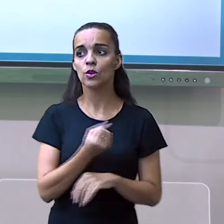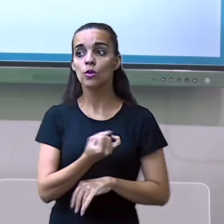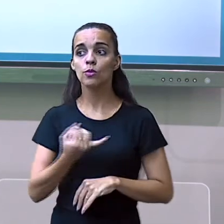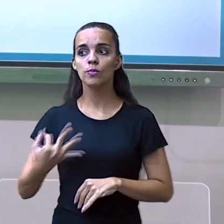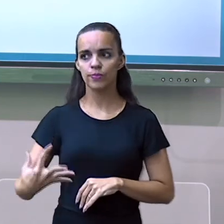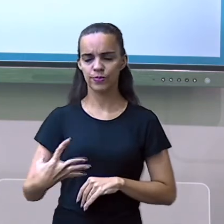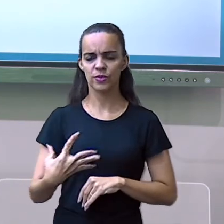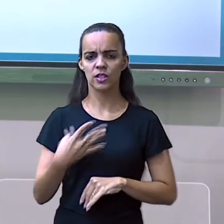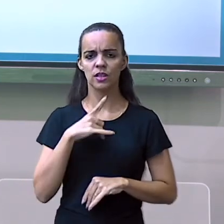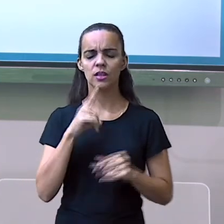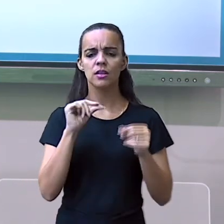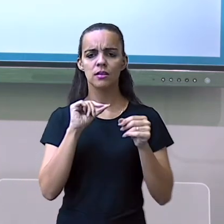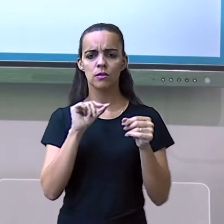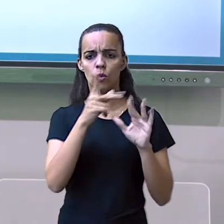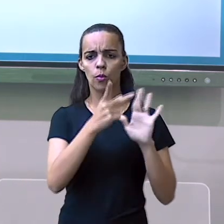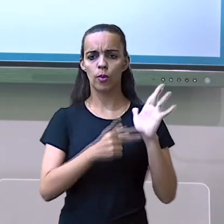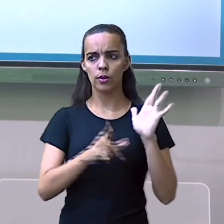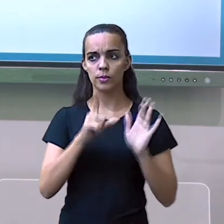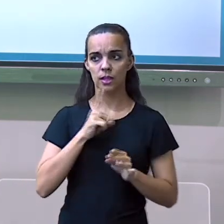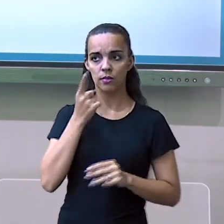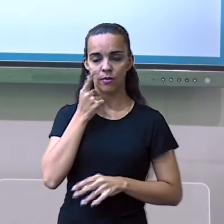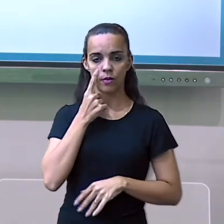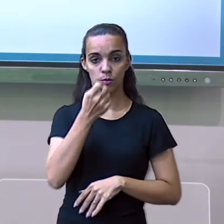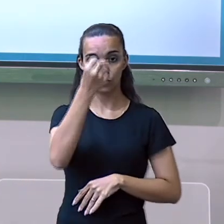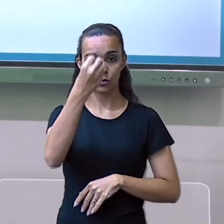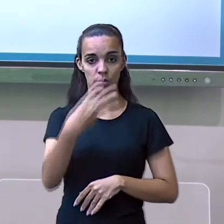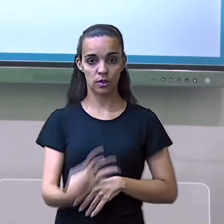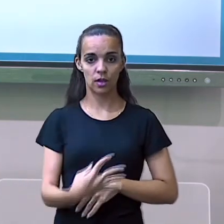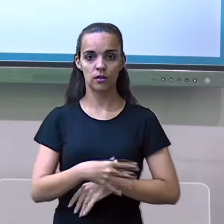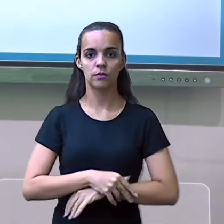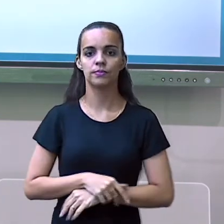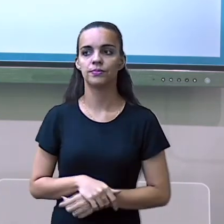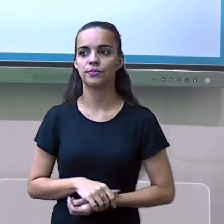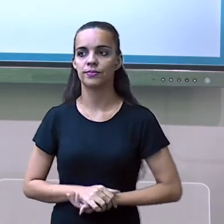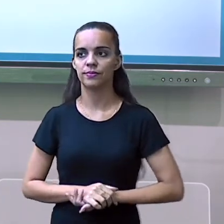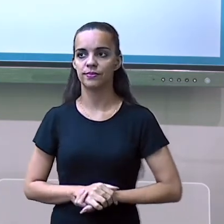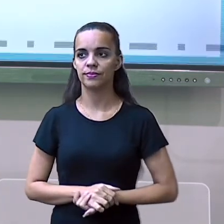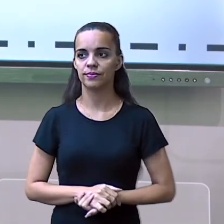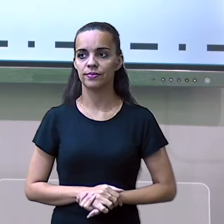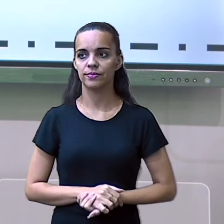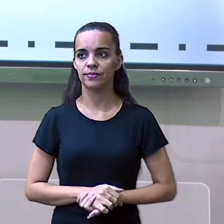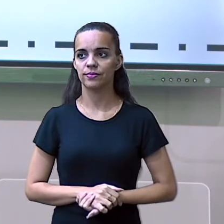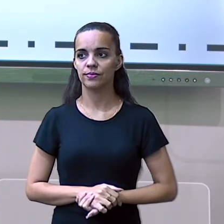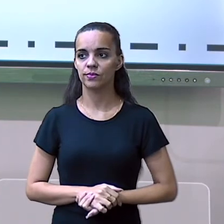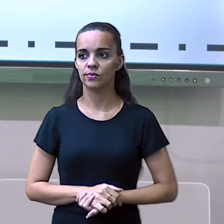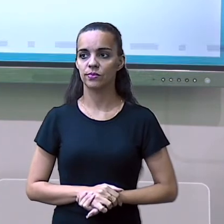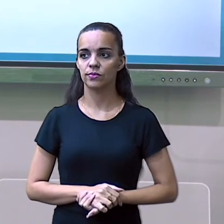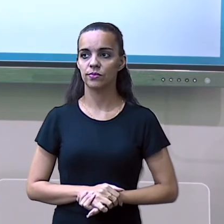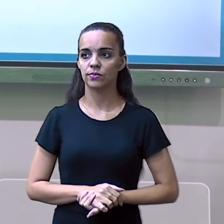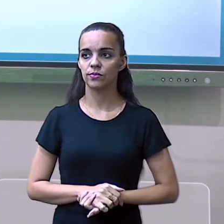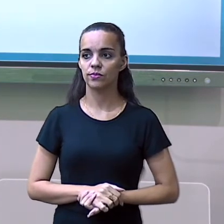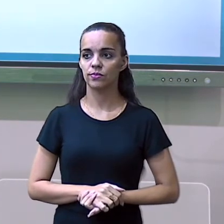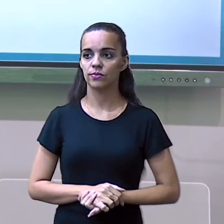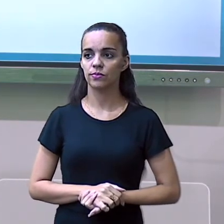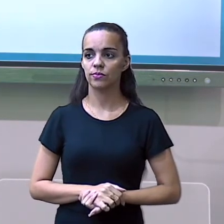versos o poema tem? Vamos contar? Vamos lá, pessoal.